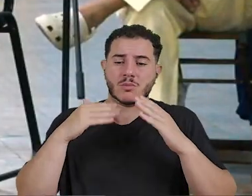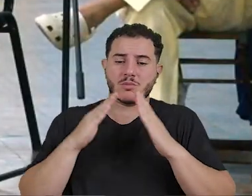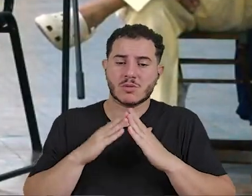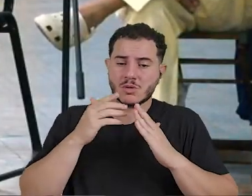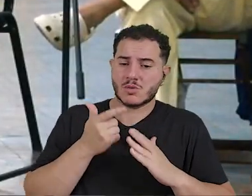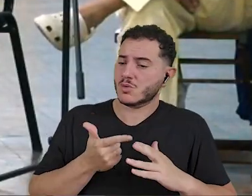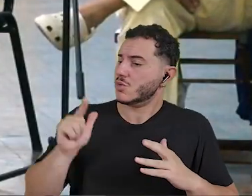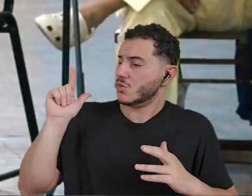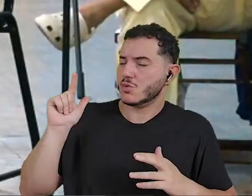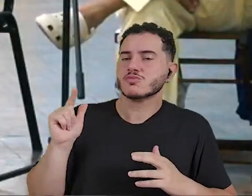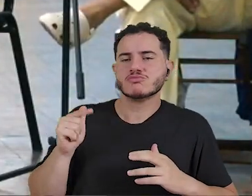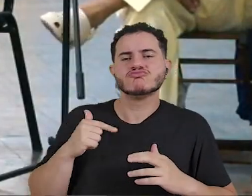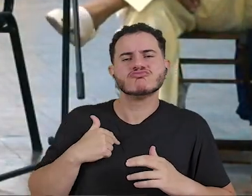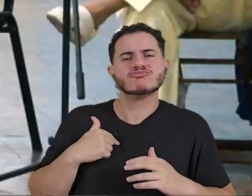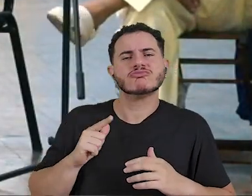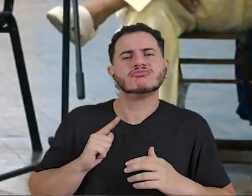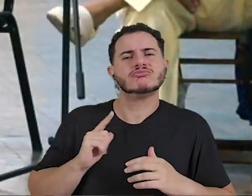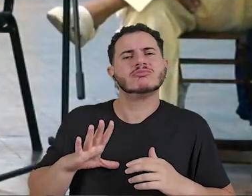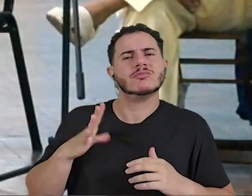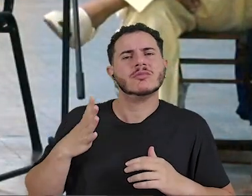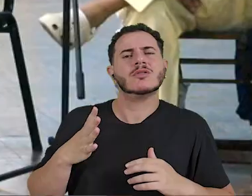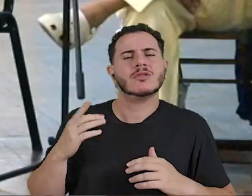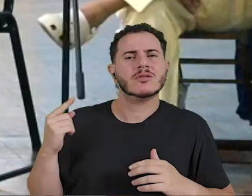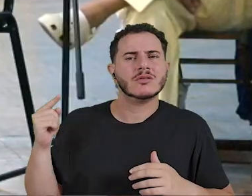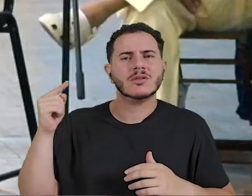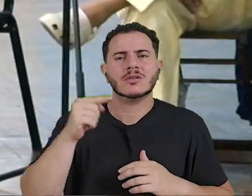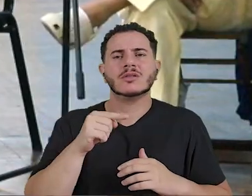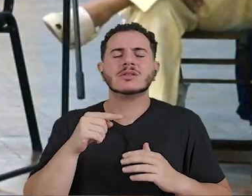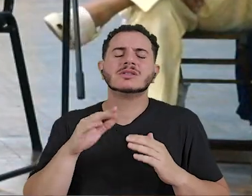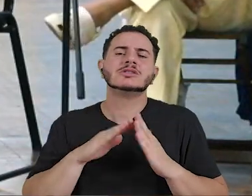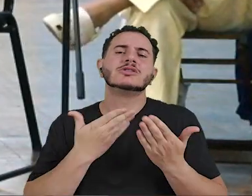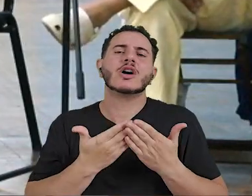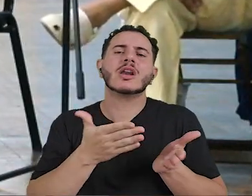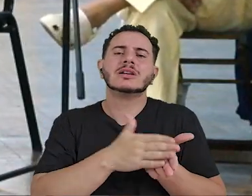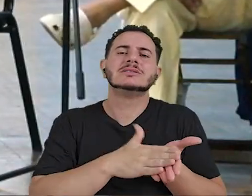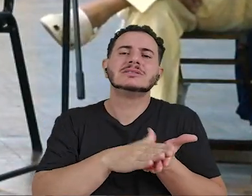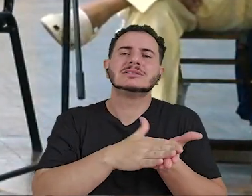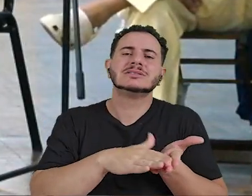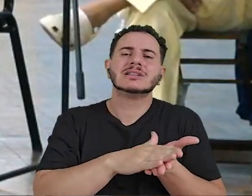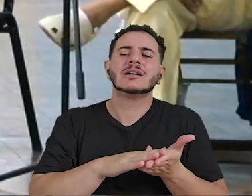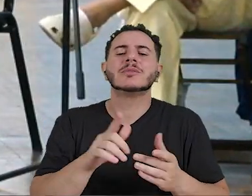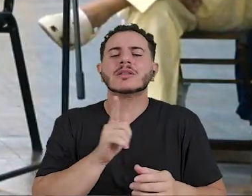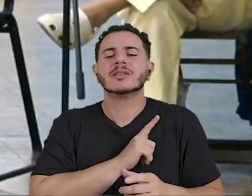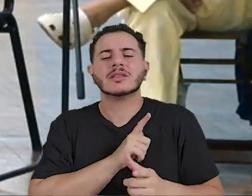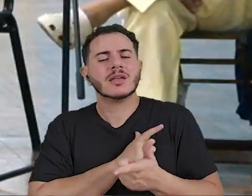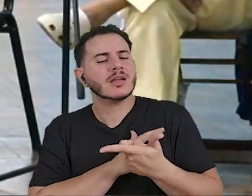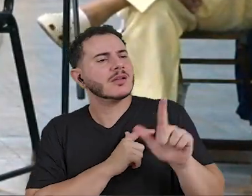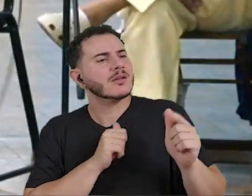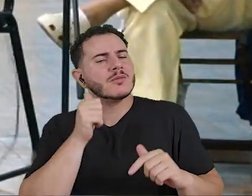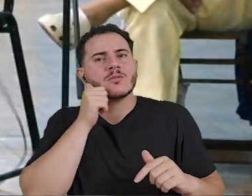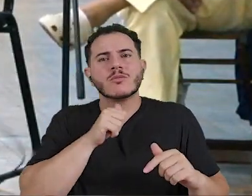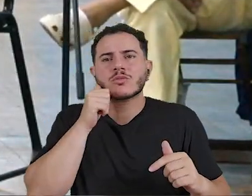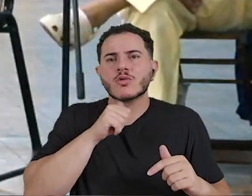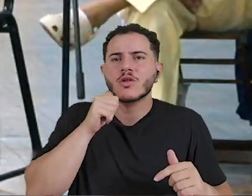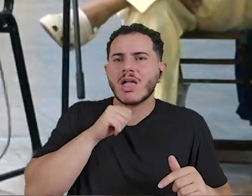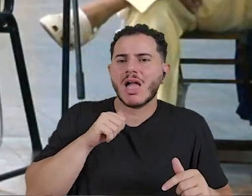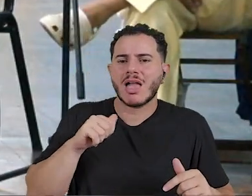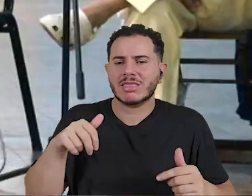disso? Tinha. Porque eu saía na escola de samba, aquelas pastoras, eita, cada mulher